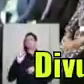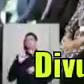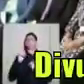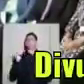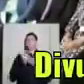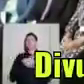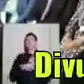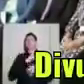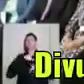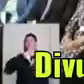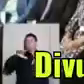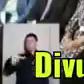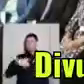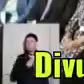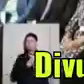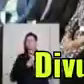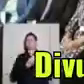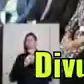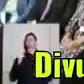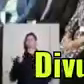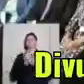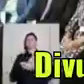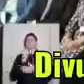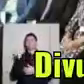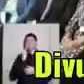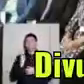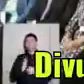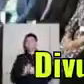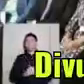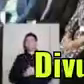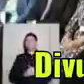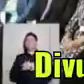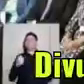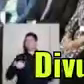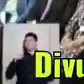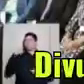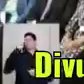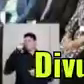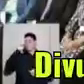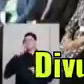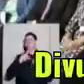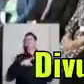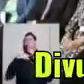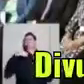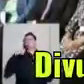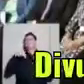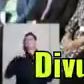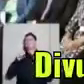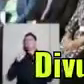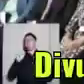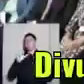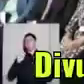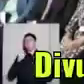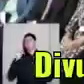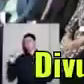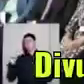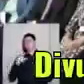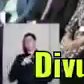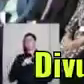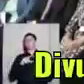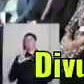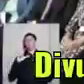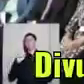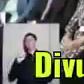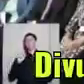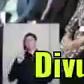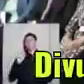no Mensalão, na Lava Jato, muito embora tenha havido uma anulação formal,